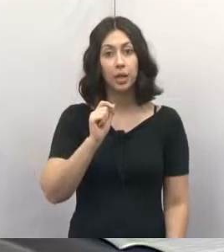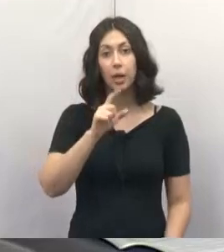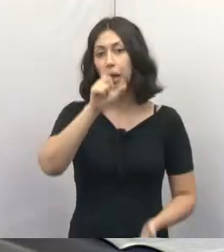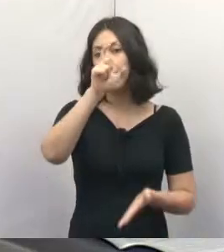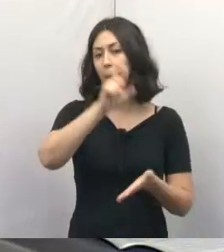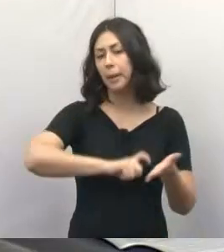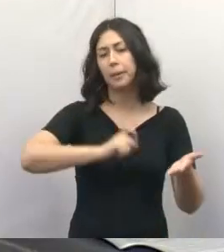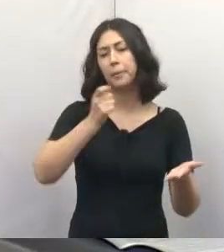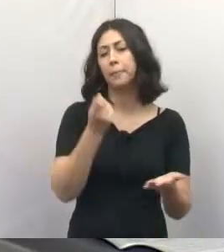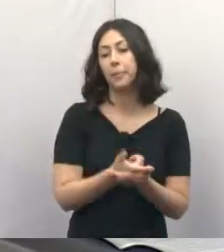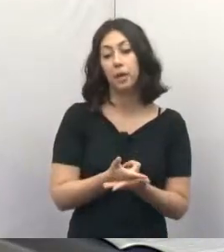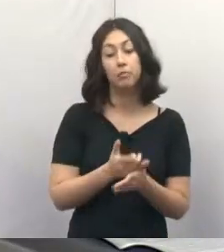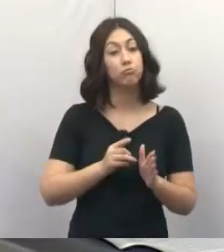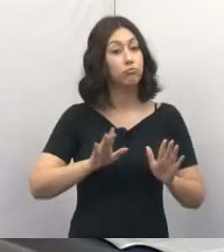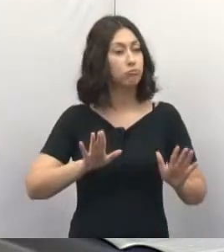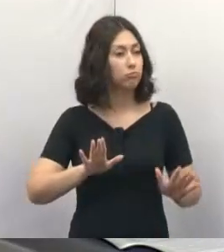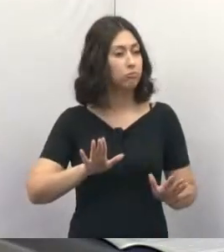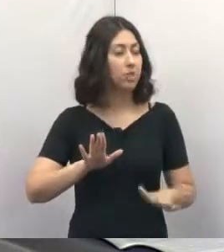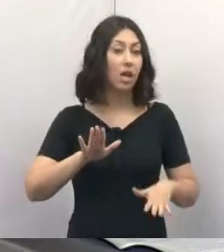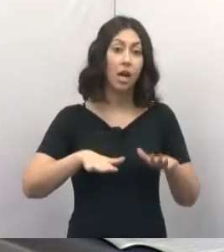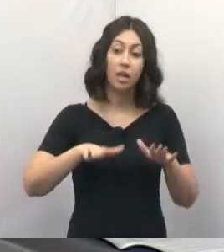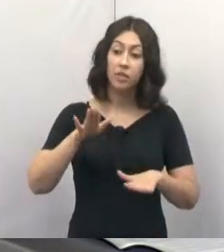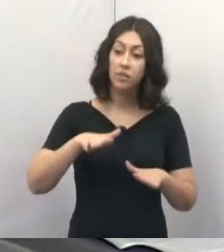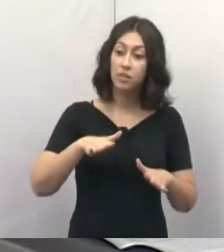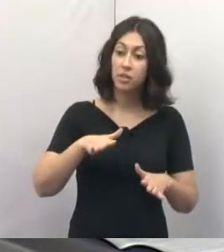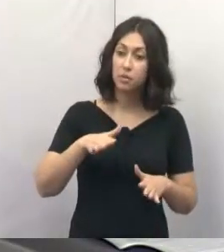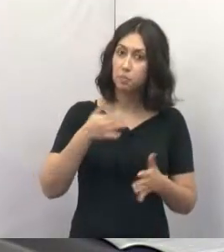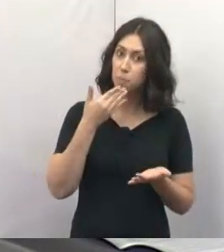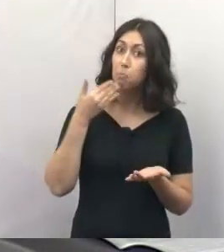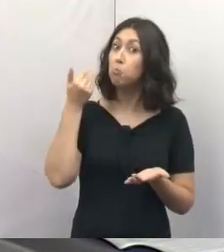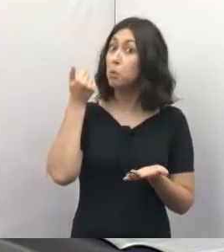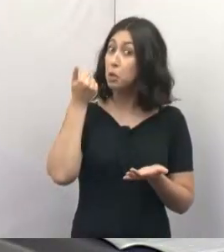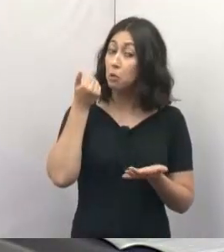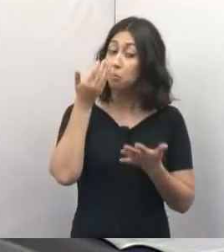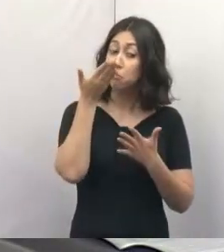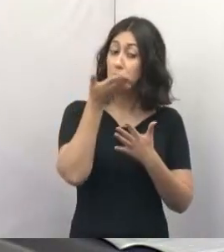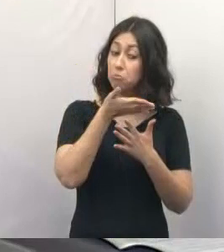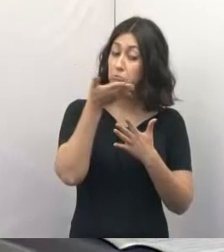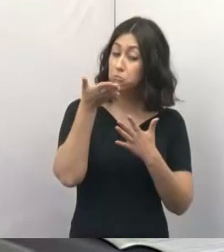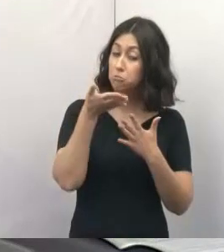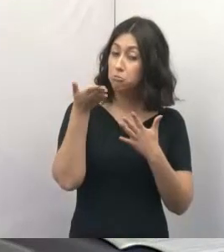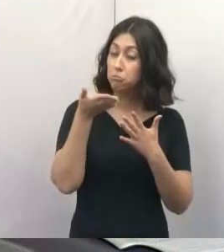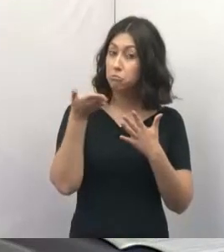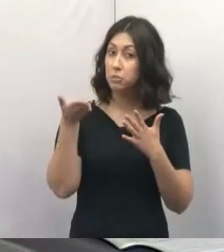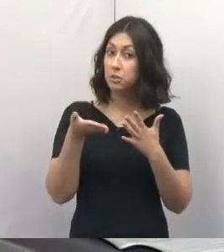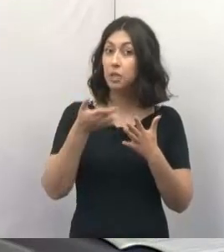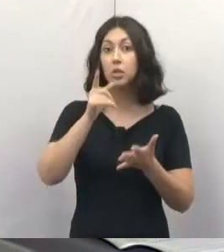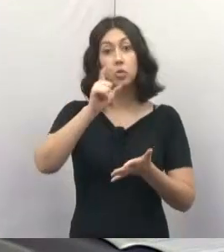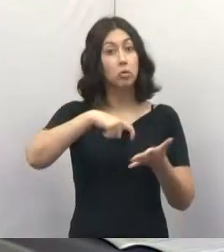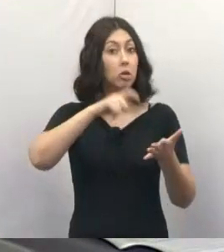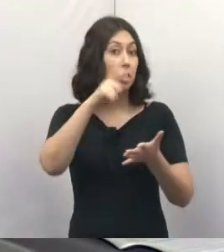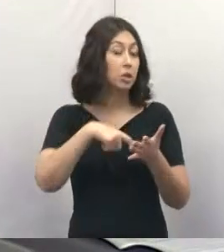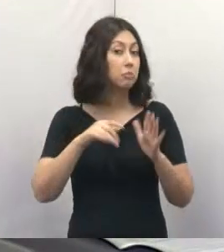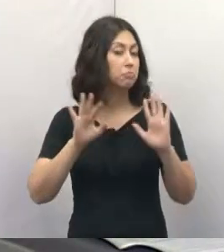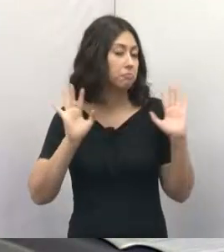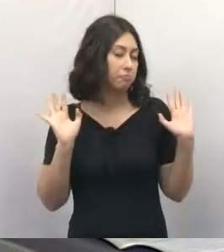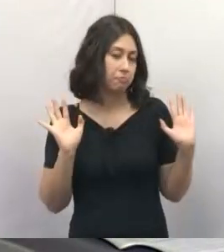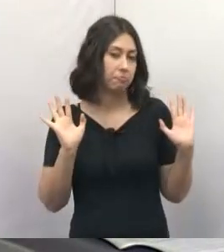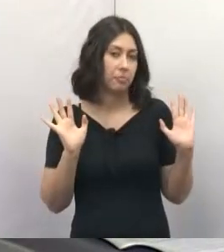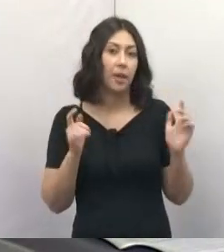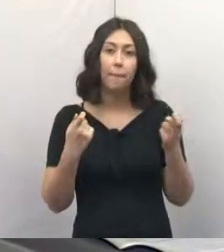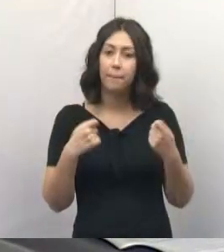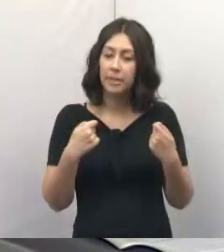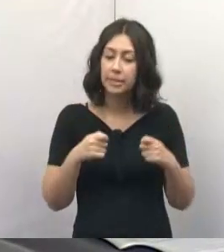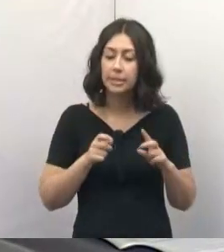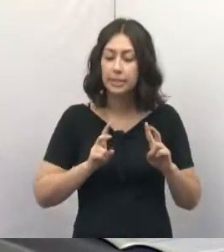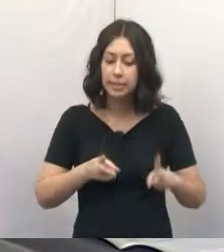cartão de crédito. Então pode ser que fique muito mais oneroso para o contribuinte parcelar no cartão de crédito, né? Então existe esse